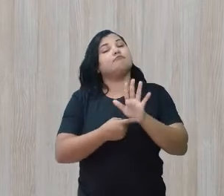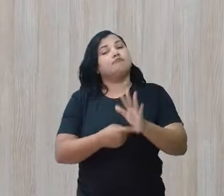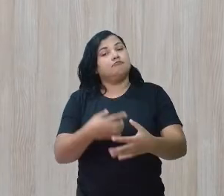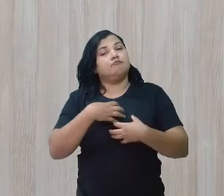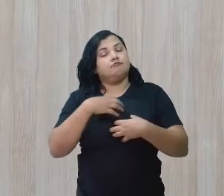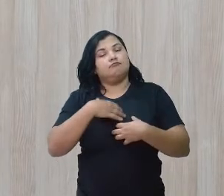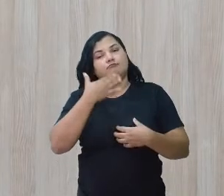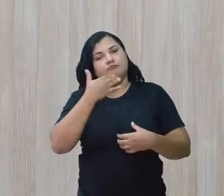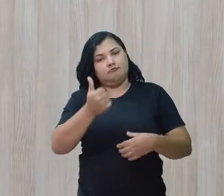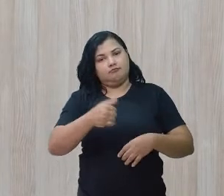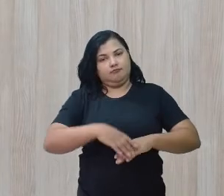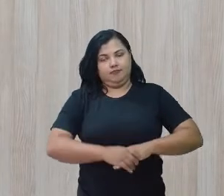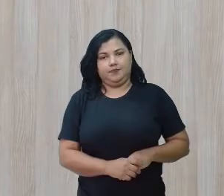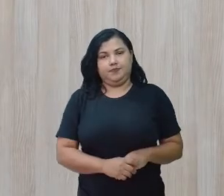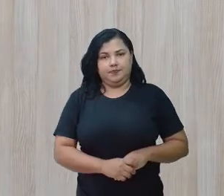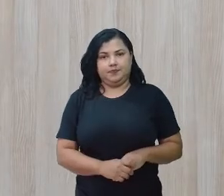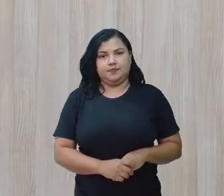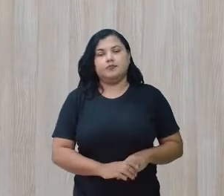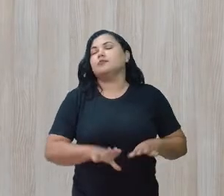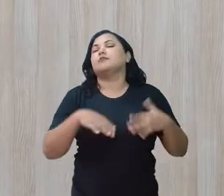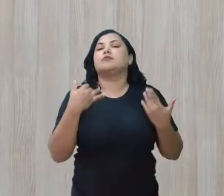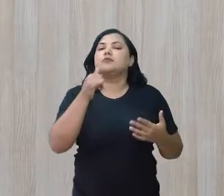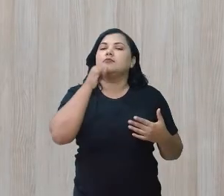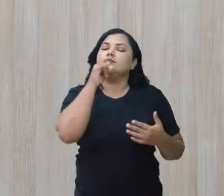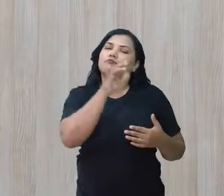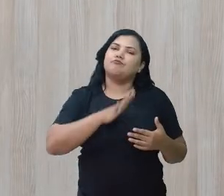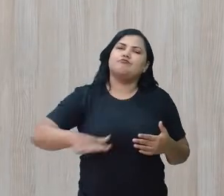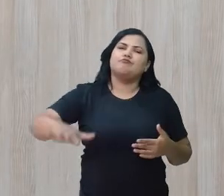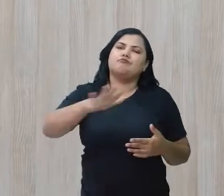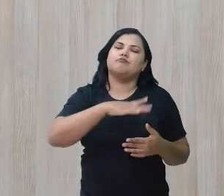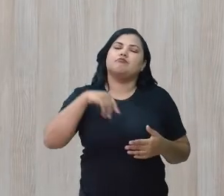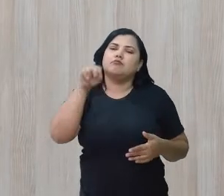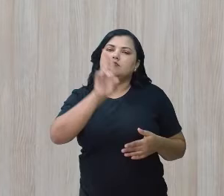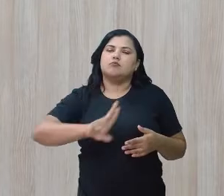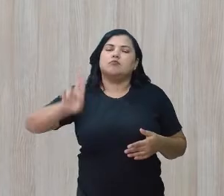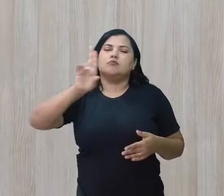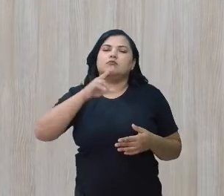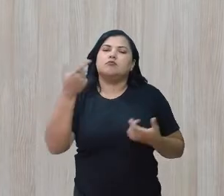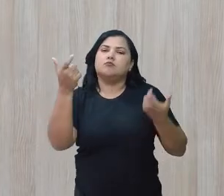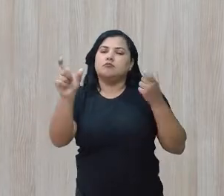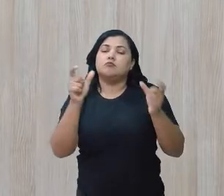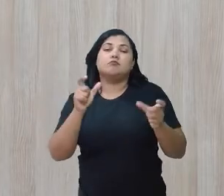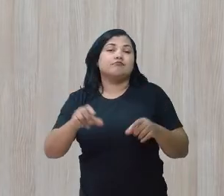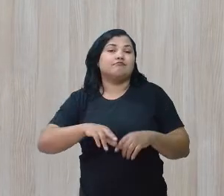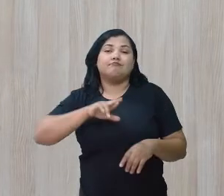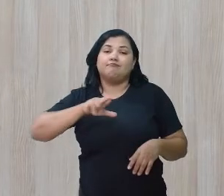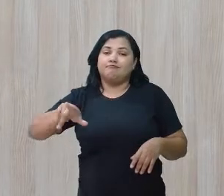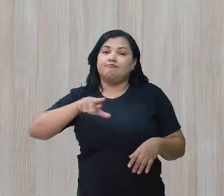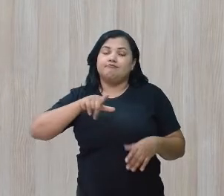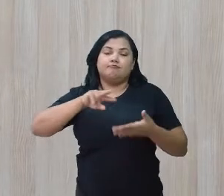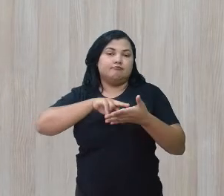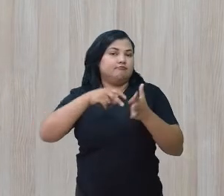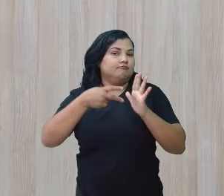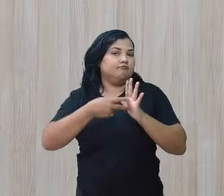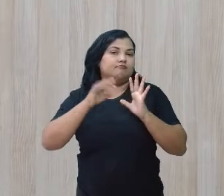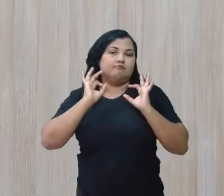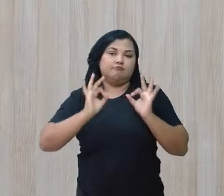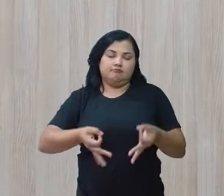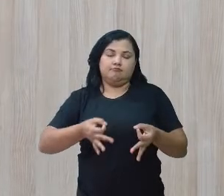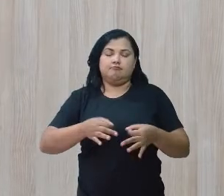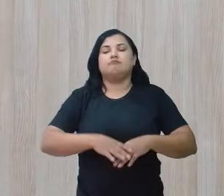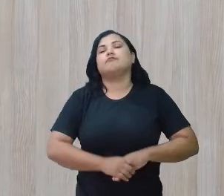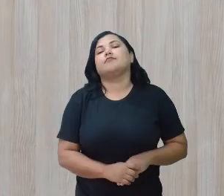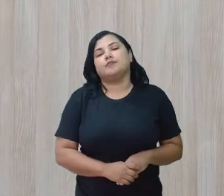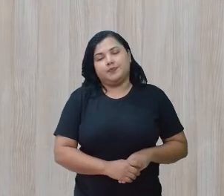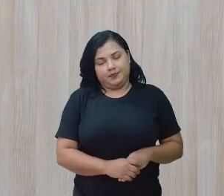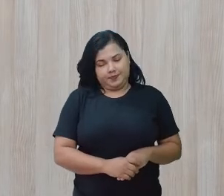o que a gente está querendo dizer. Então, a gente generaliza, a gente utiliza palavras que não têm o significado da melhor